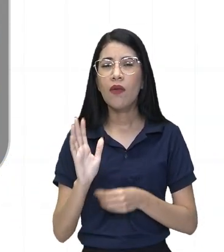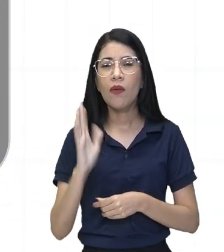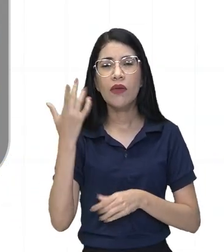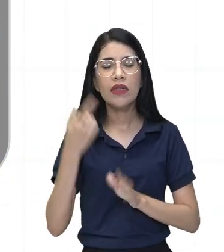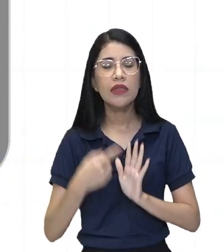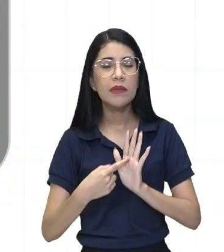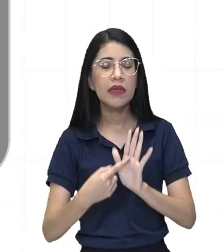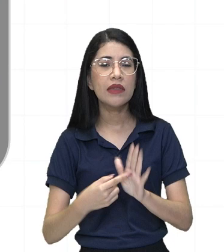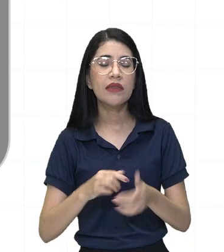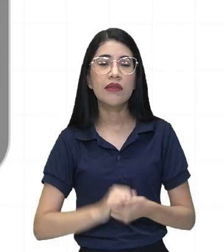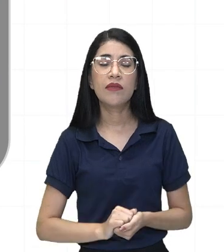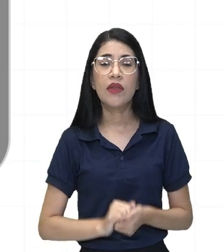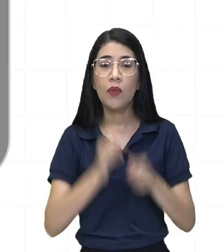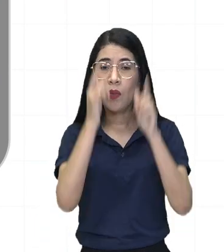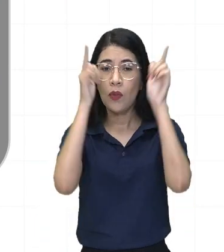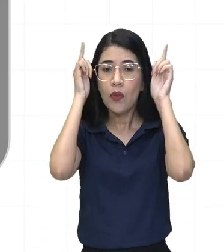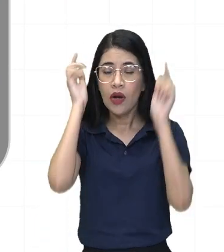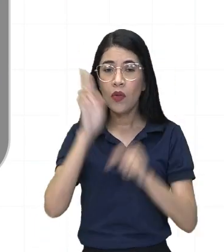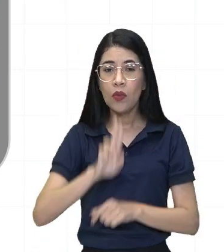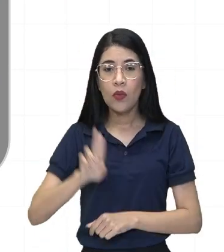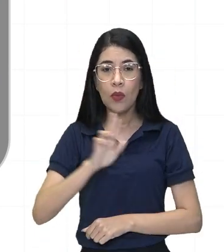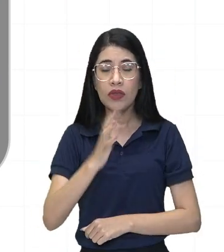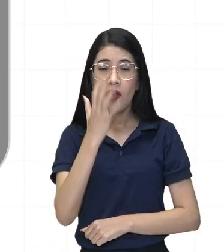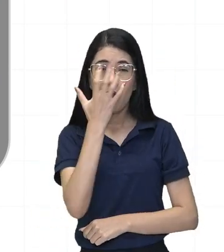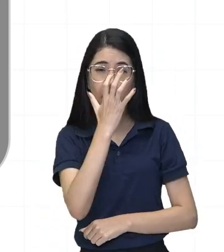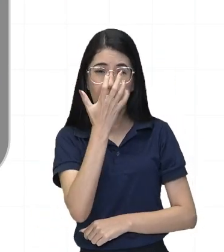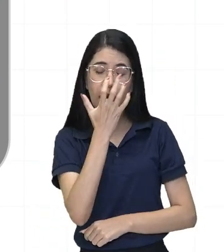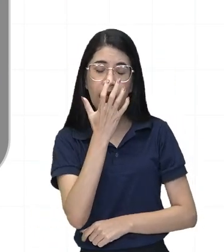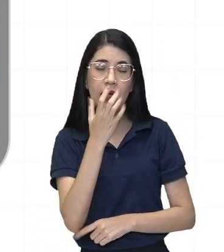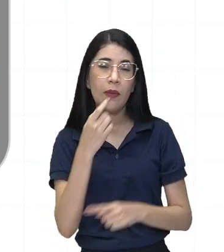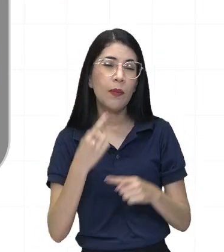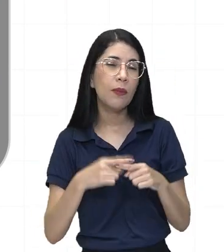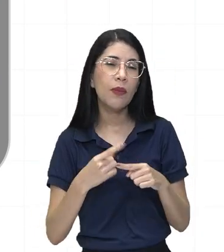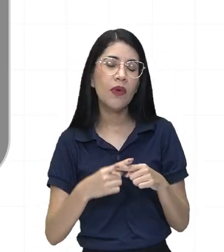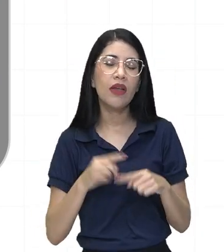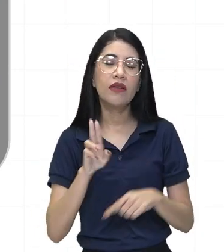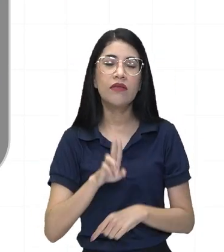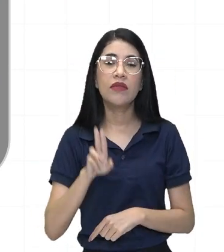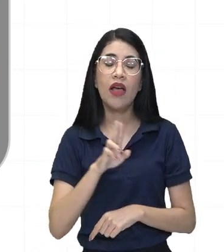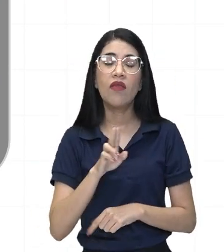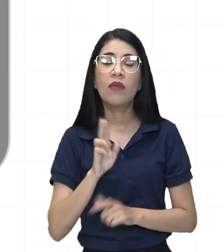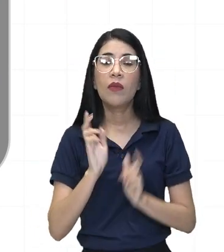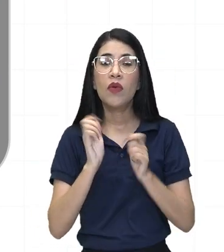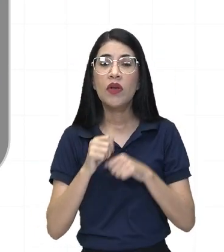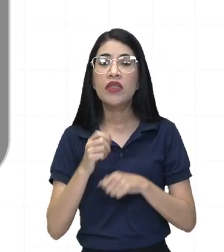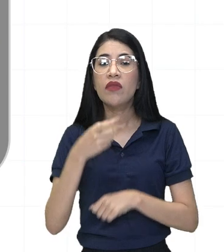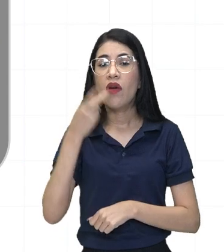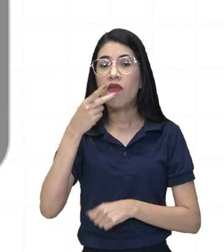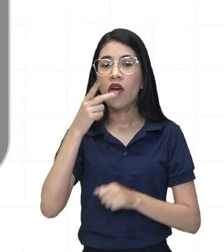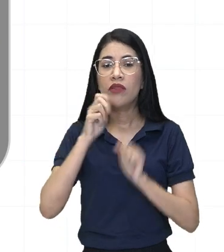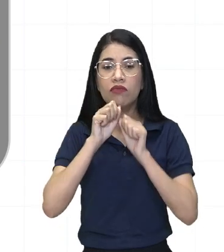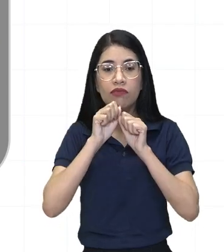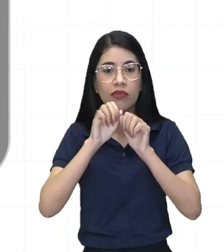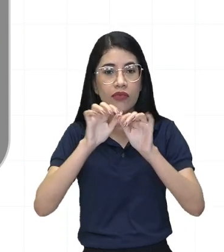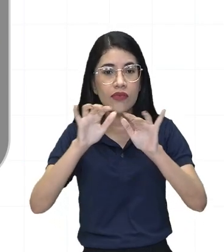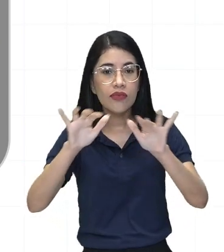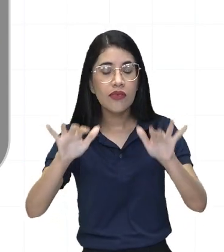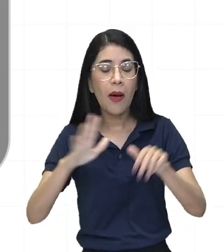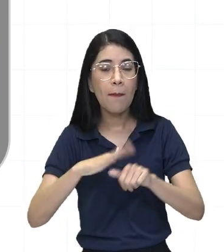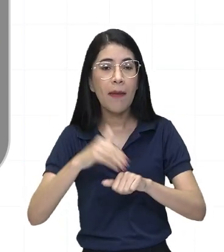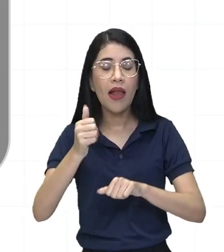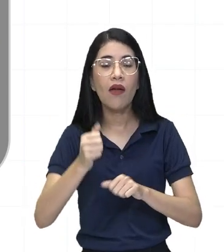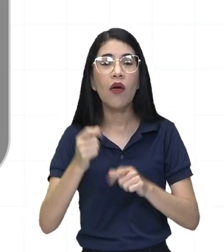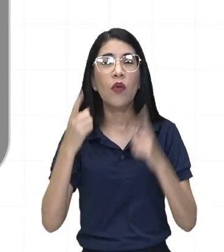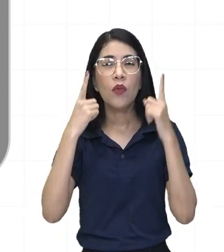representação? Os gregos utilizavam máscaras, justamente para ecoar, ter a maior sonoridade, o som chegar